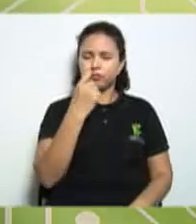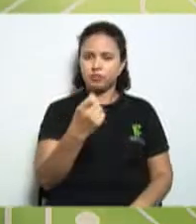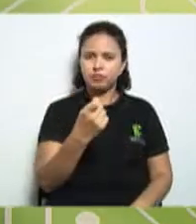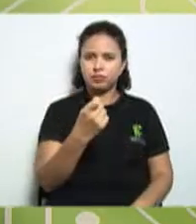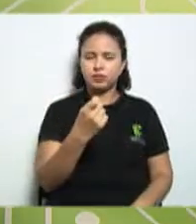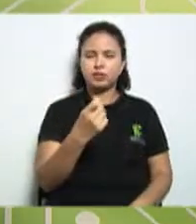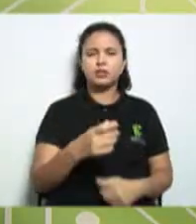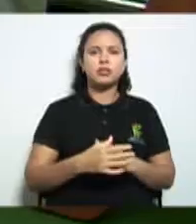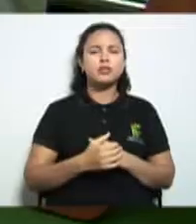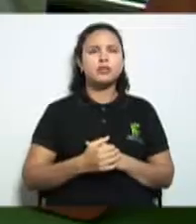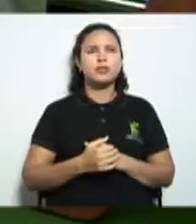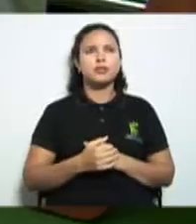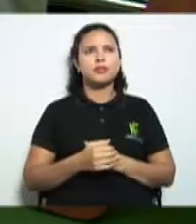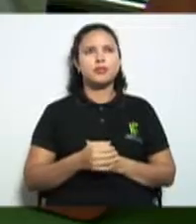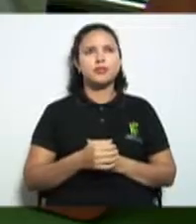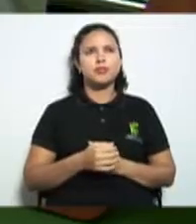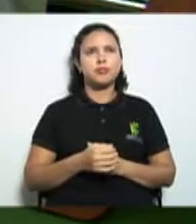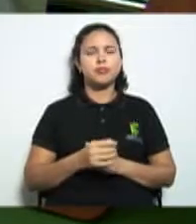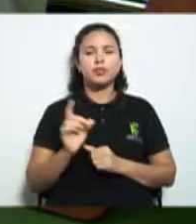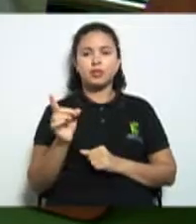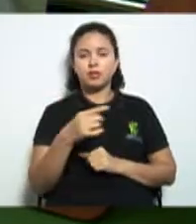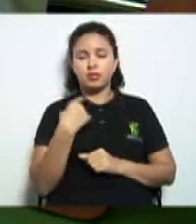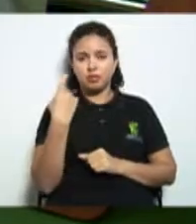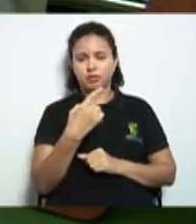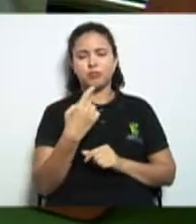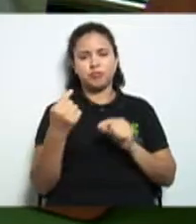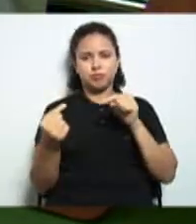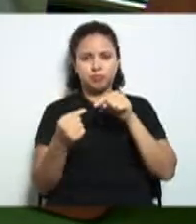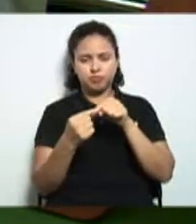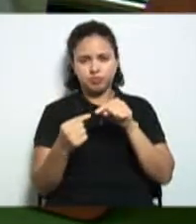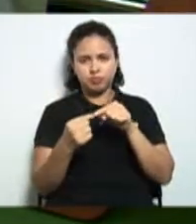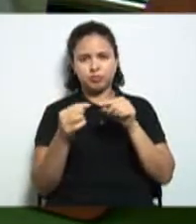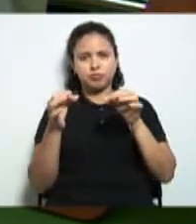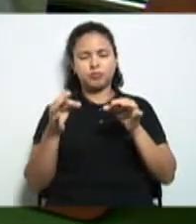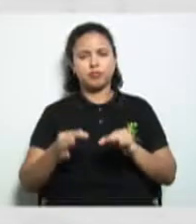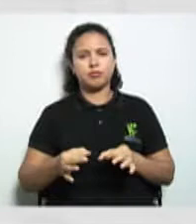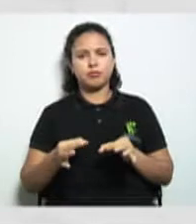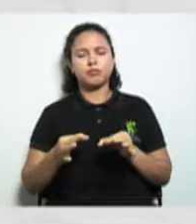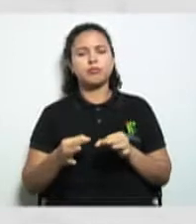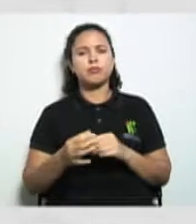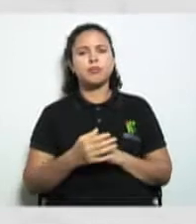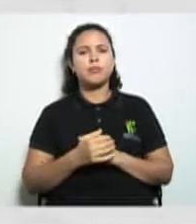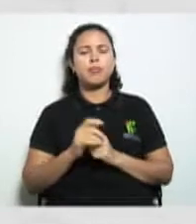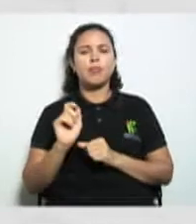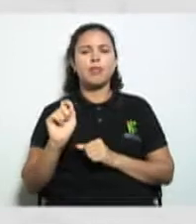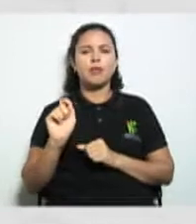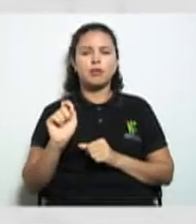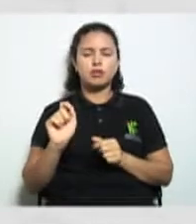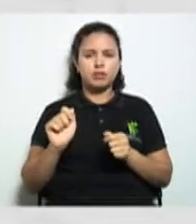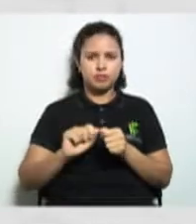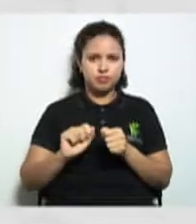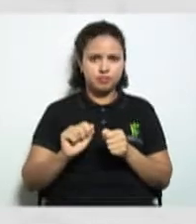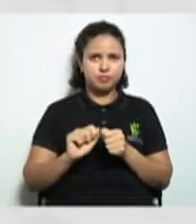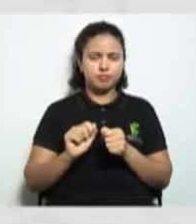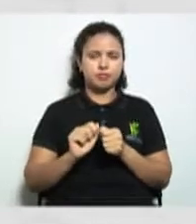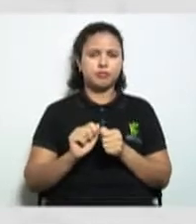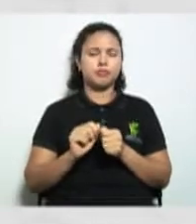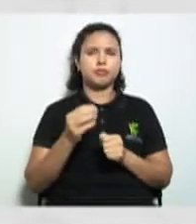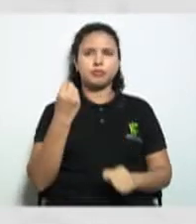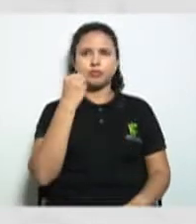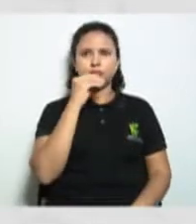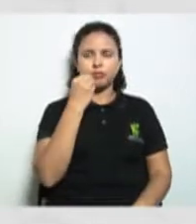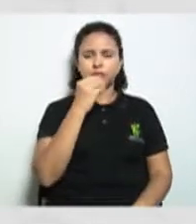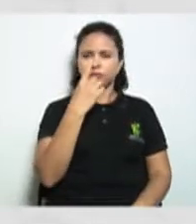porque a gente estava muito antenado, não era? Exatamente. A gente estava muito antenado. Então, o que fazer para reaproveitar o lixo